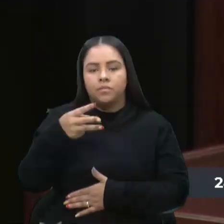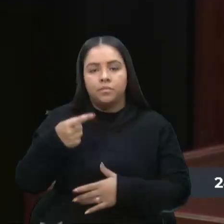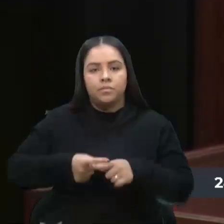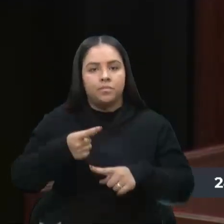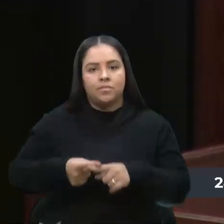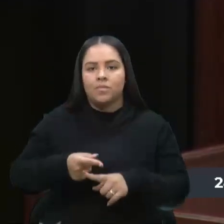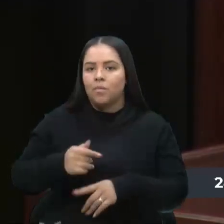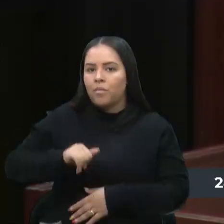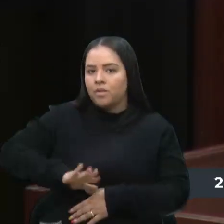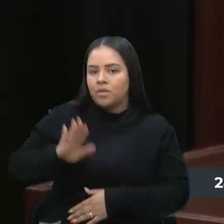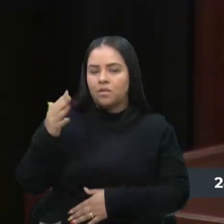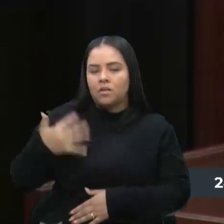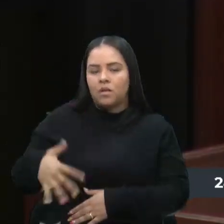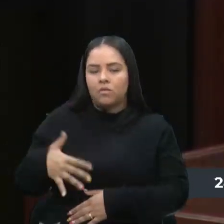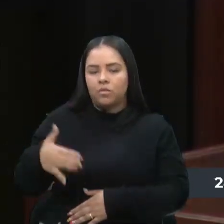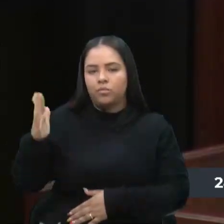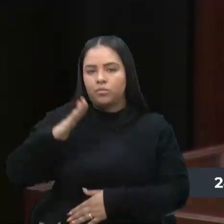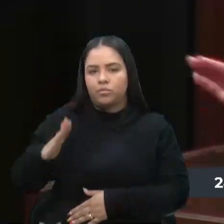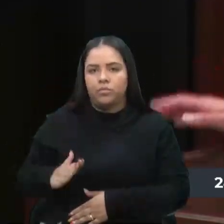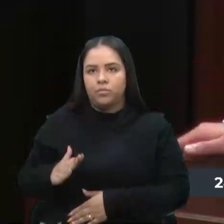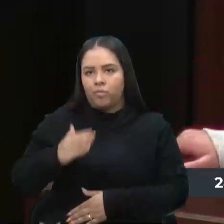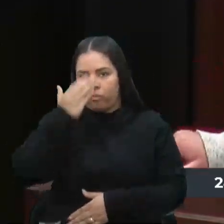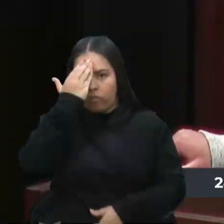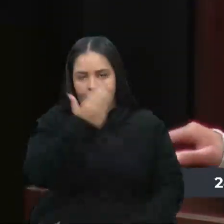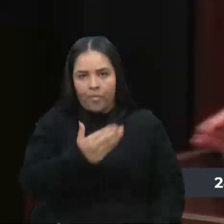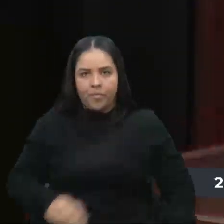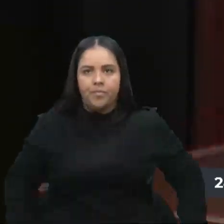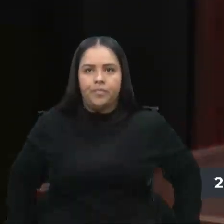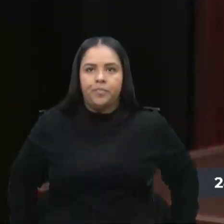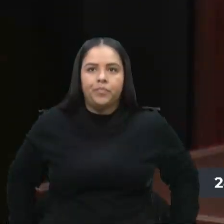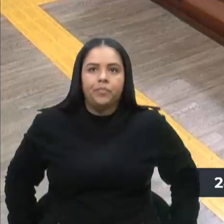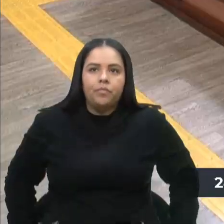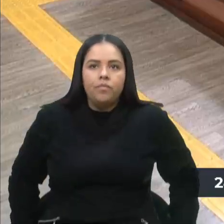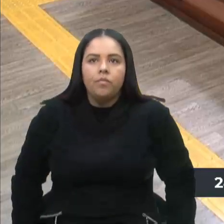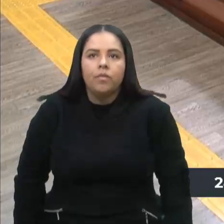das tarifas mais caras do Brasil. Muito obrigada. Próximo vereador.